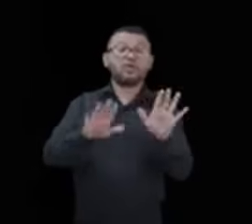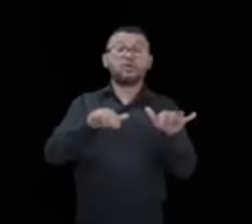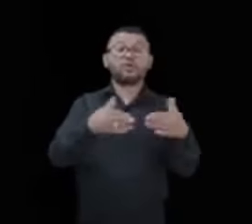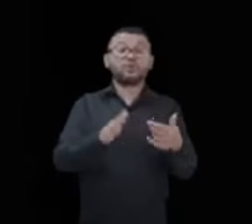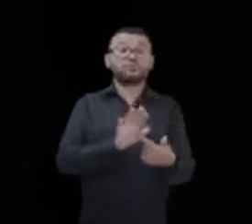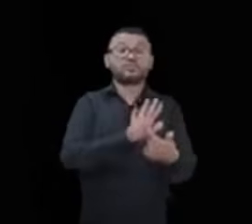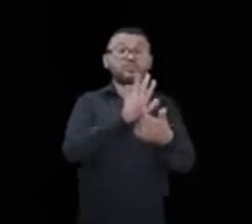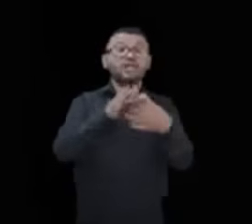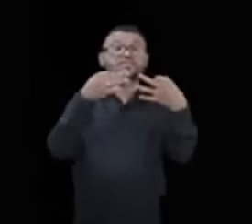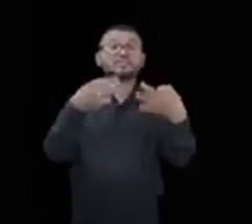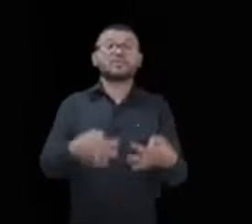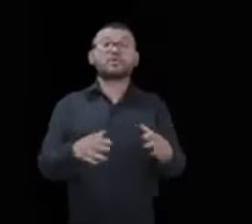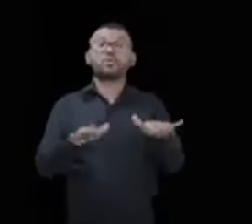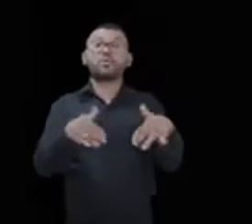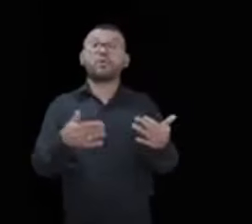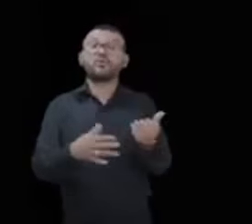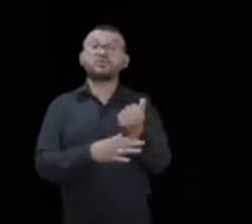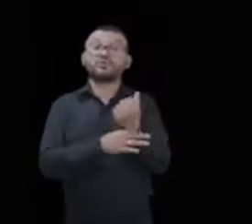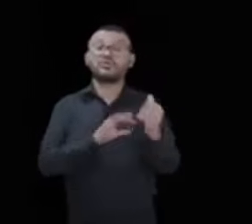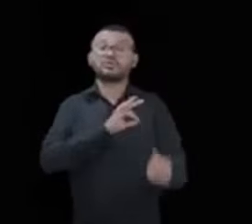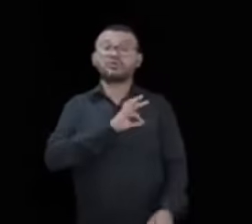nosso modelo.